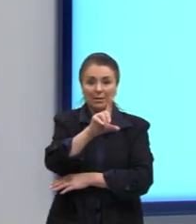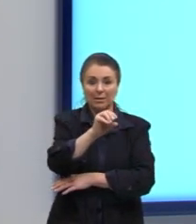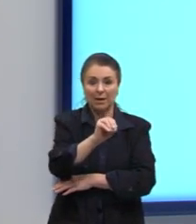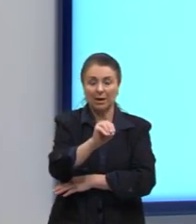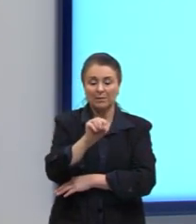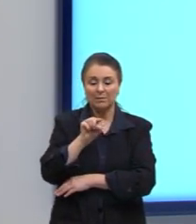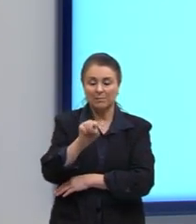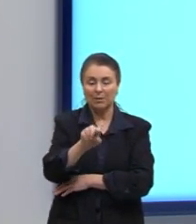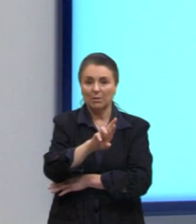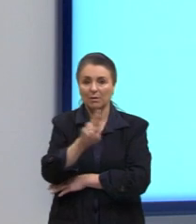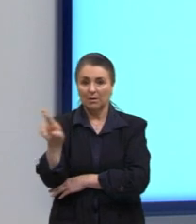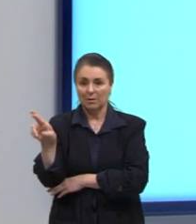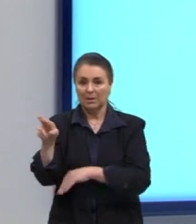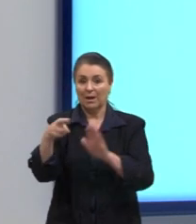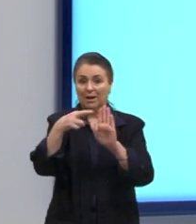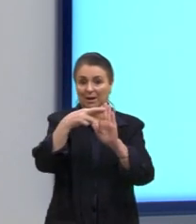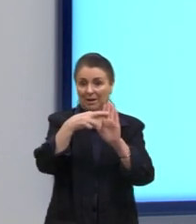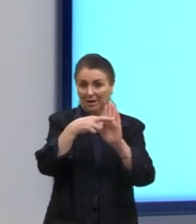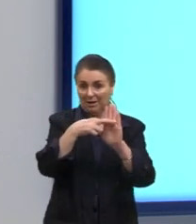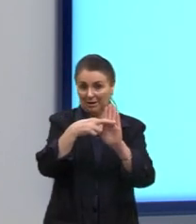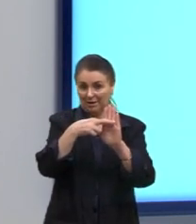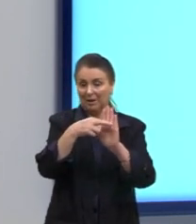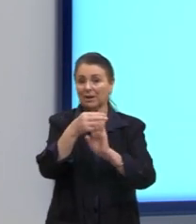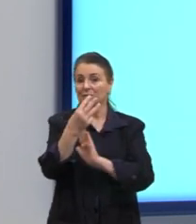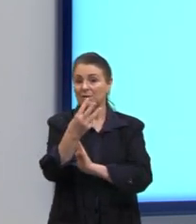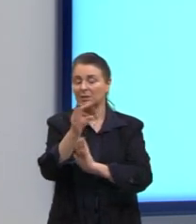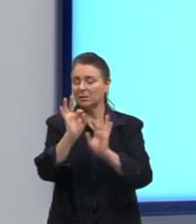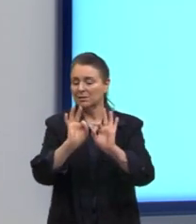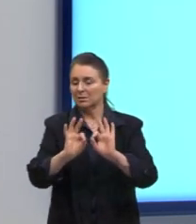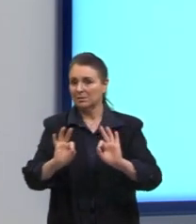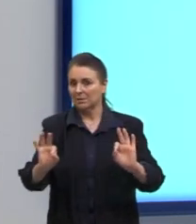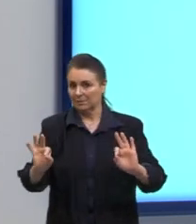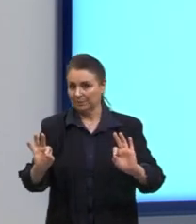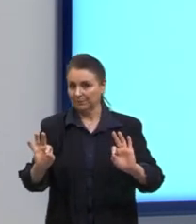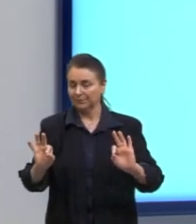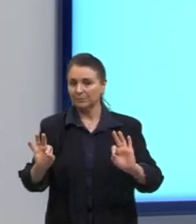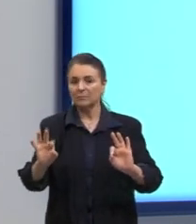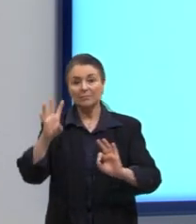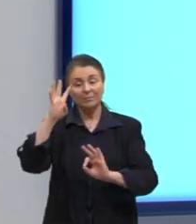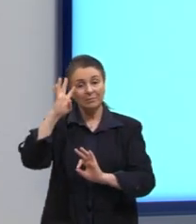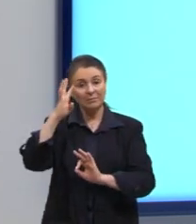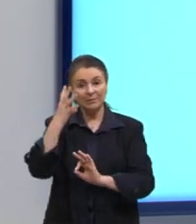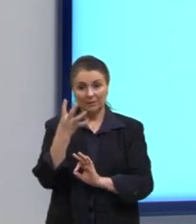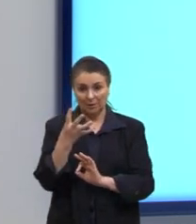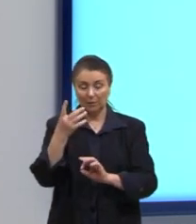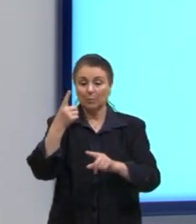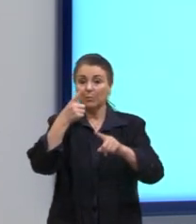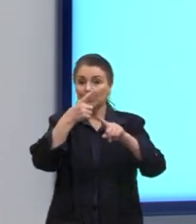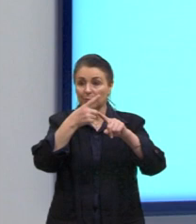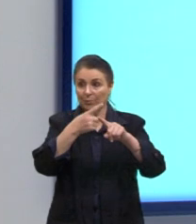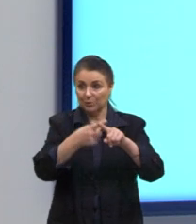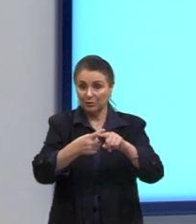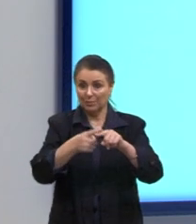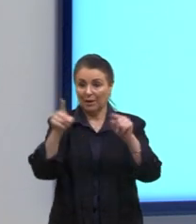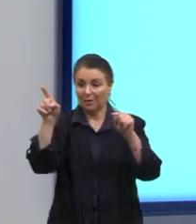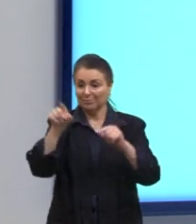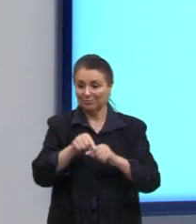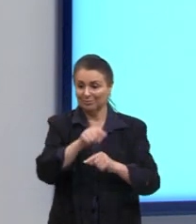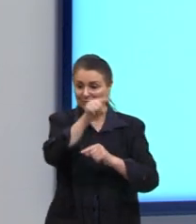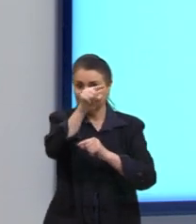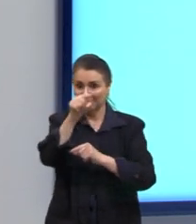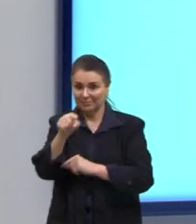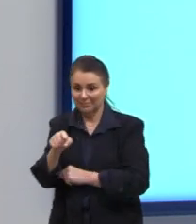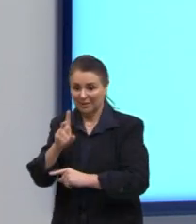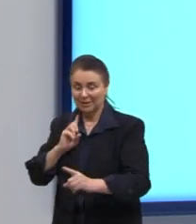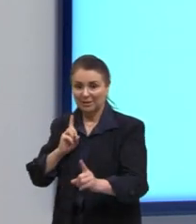uma regrinha de três simples onde nós vamos resolver né multiplicar cruzado chegamos